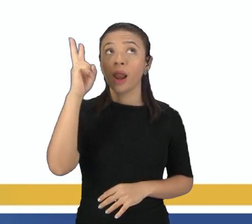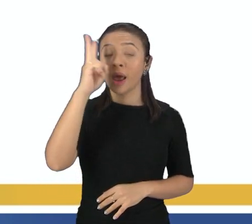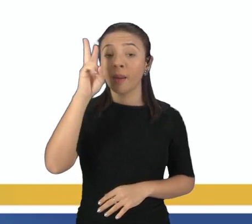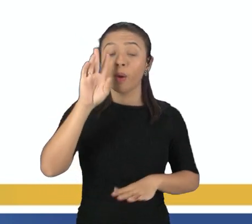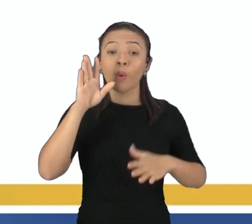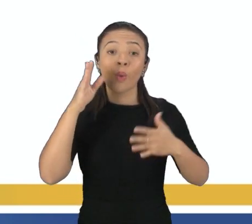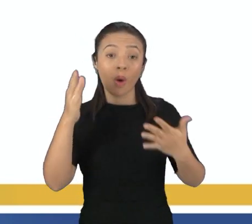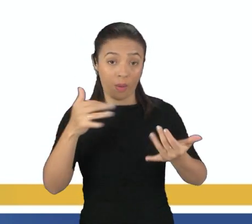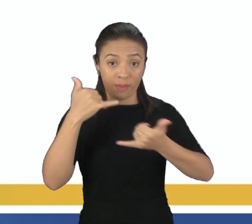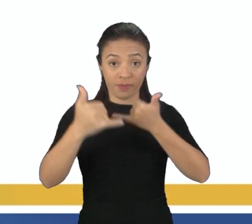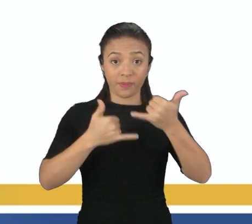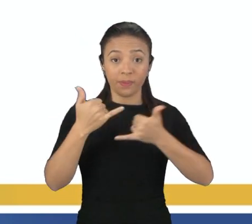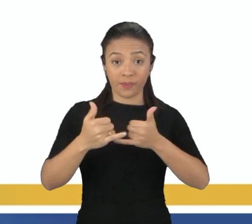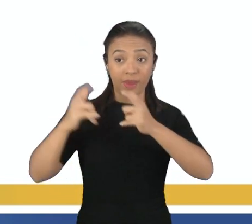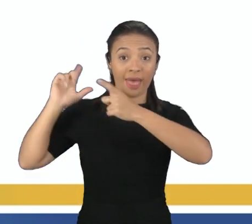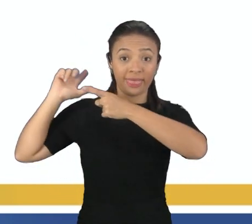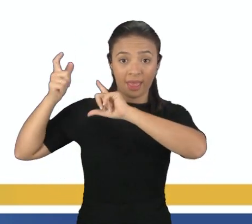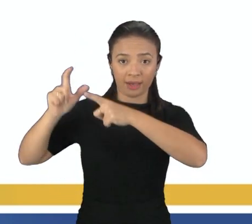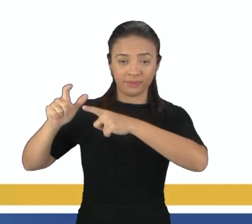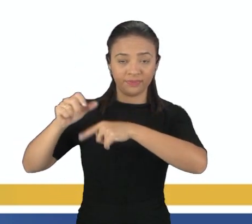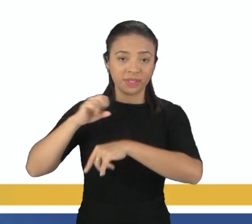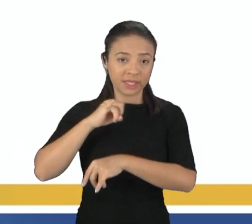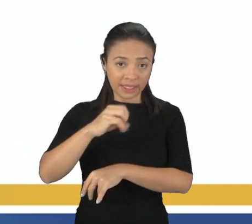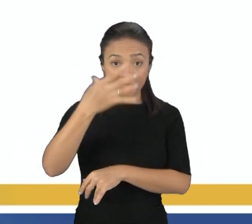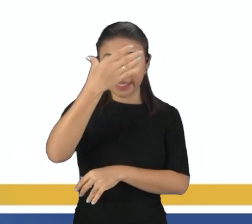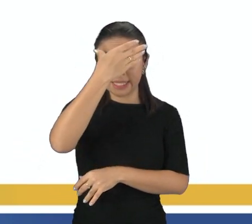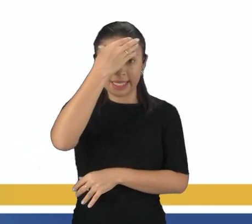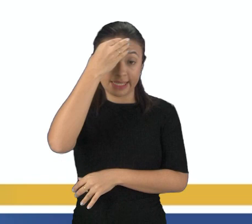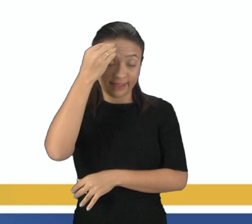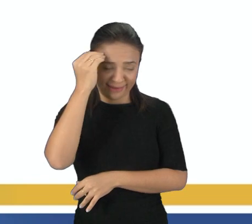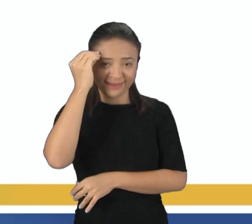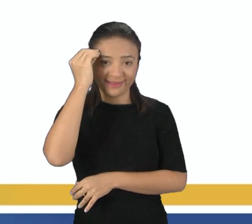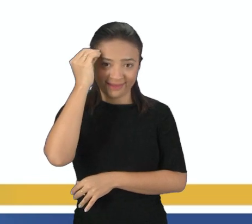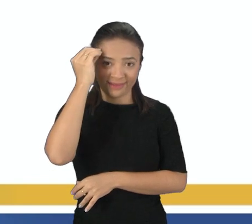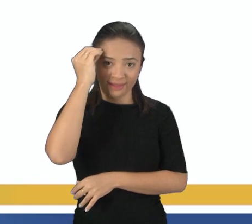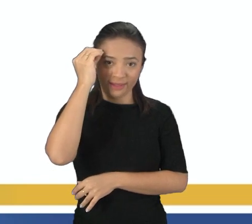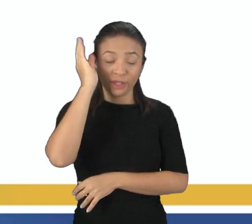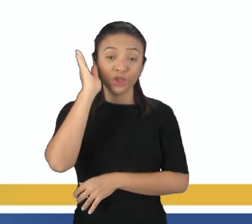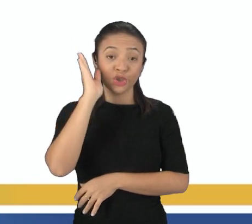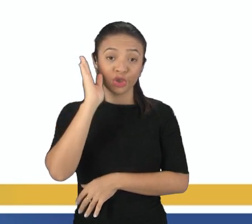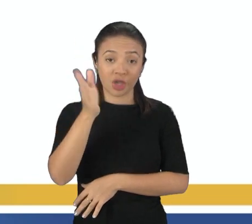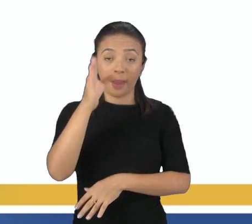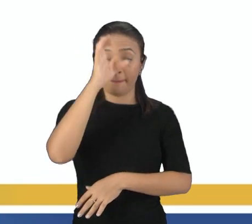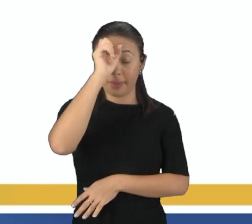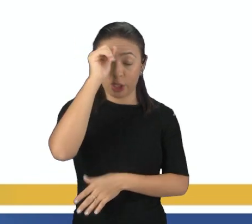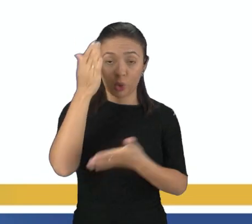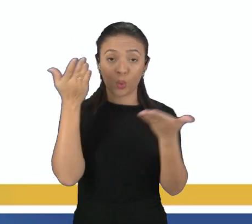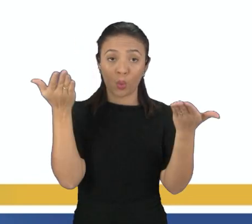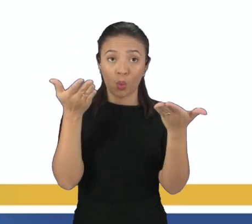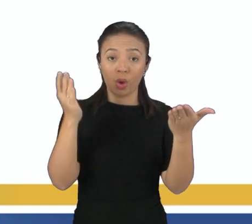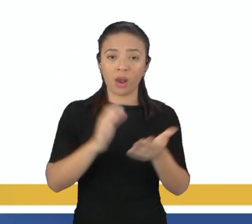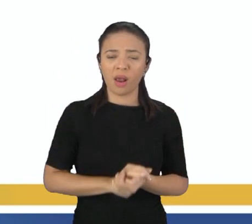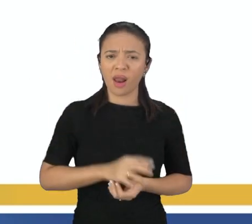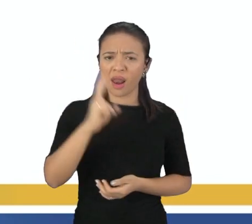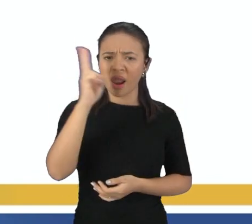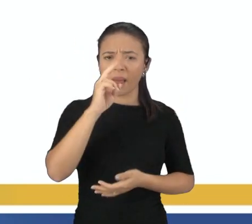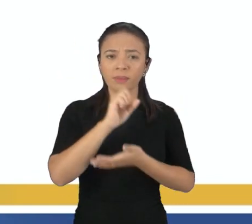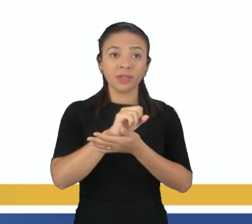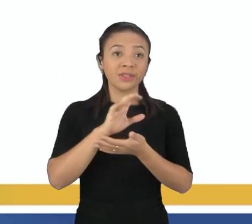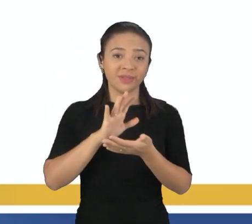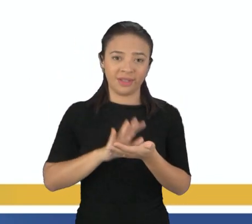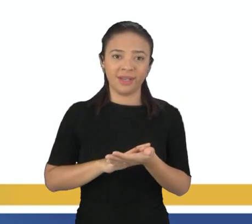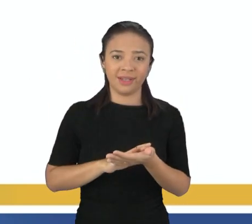e brincadeiras tradicionais. Caso vocês não lembrem o que a gente viu na nossa aula de hoje, lembrem das